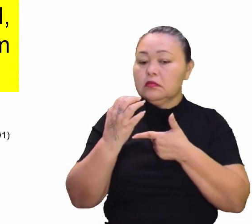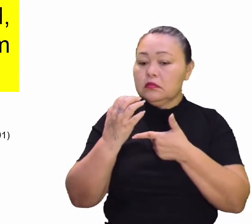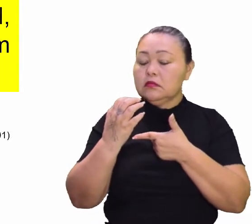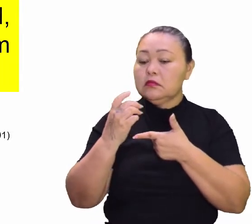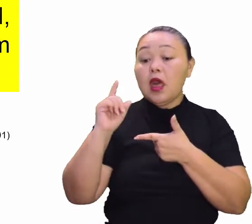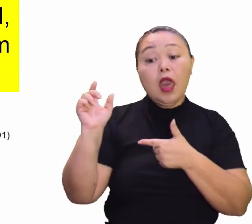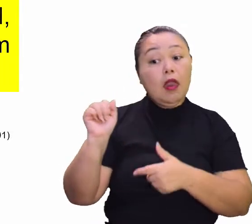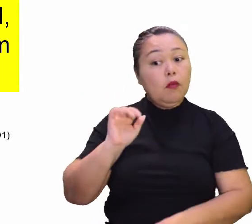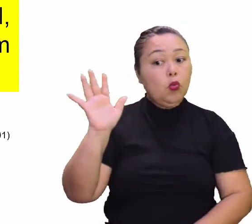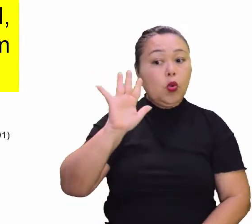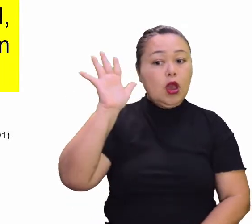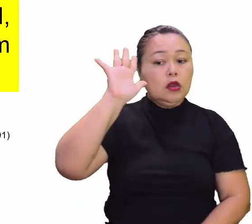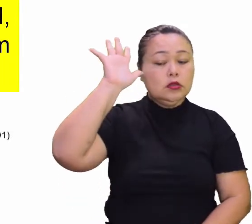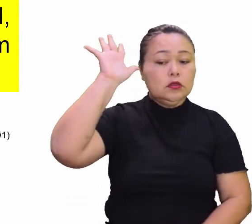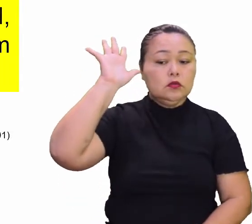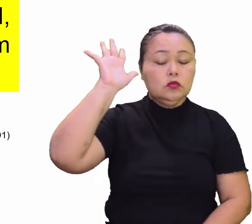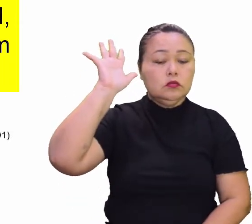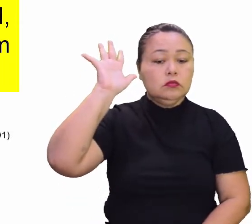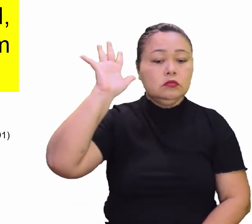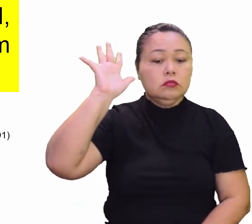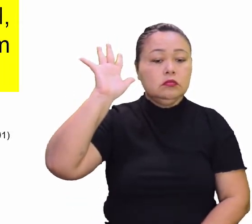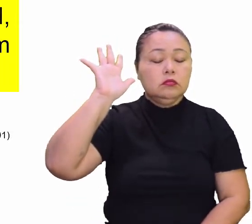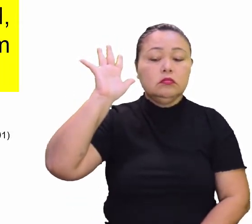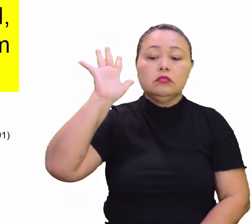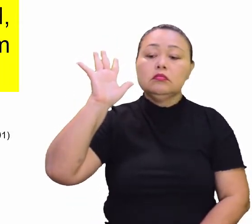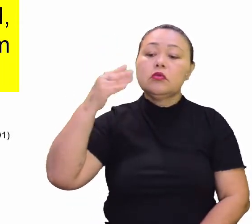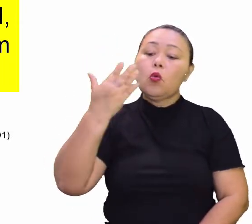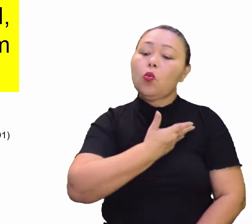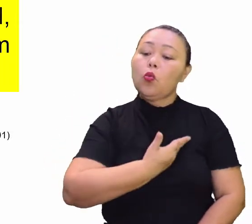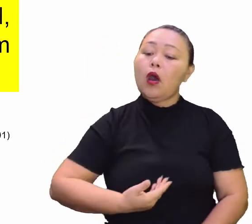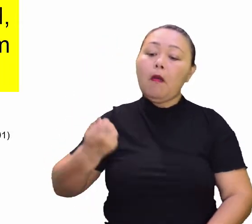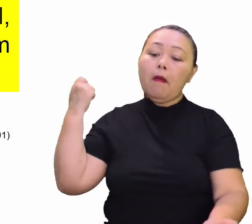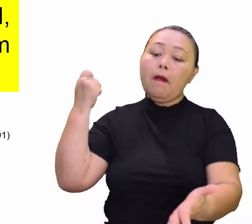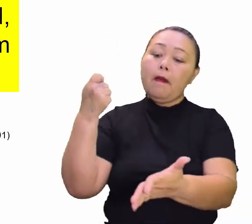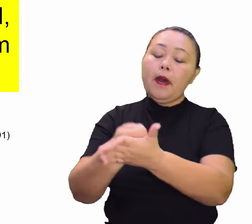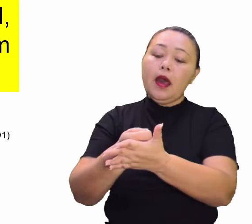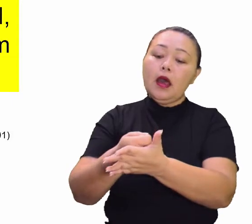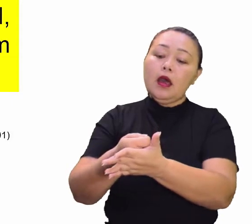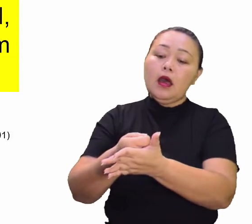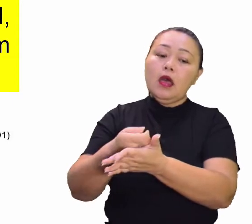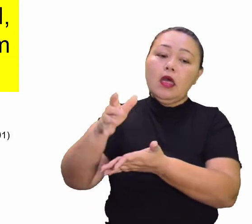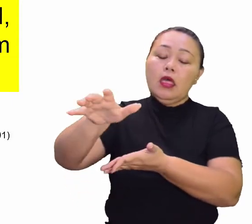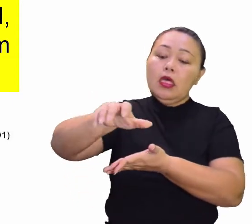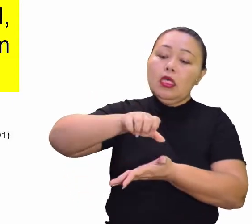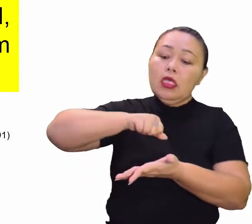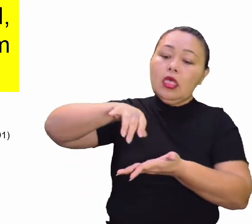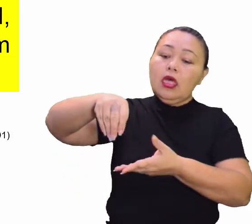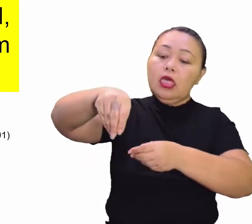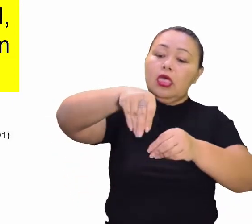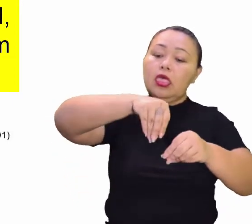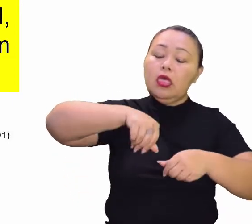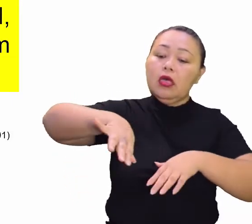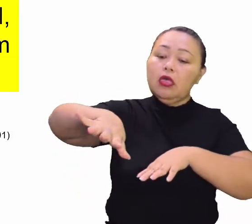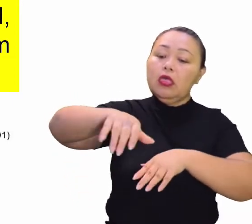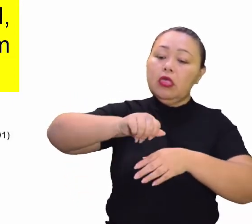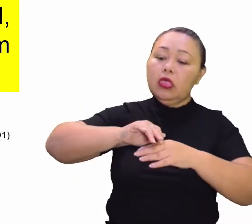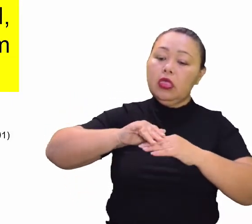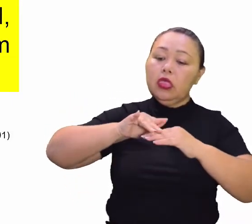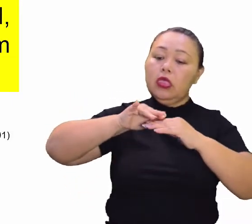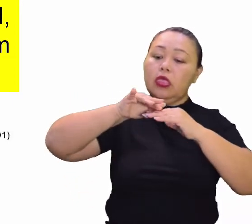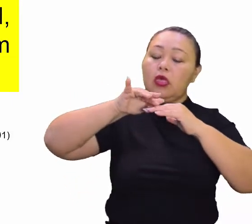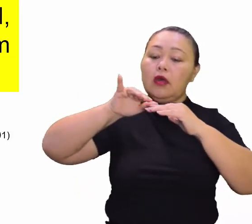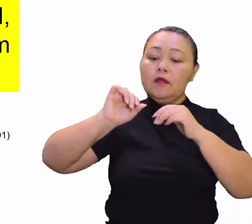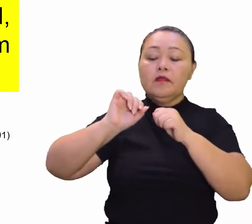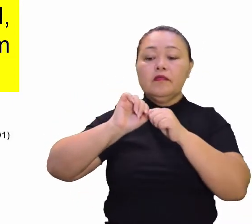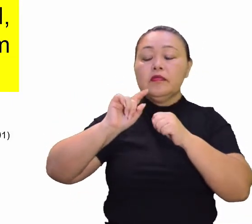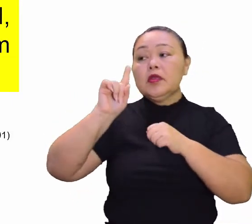muito caro, Rogério. É caríssimo o governo pagar para tirar essa terra do rio. É